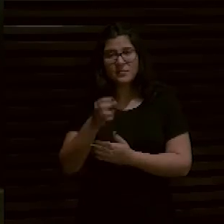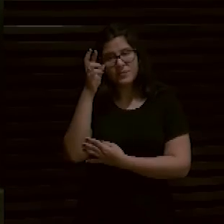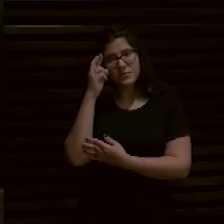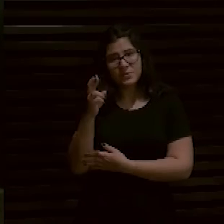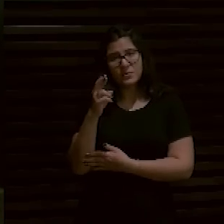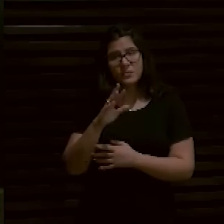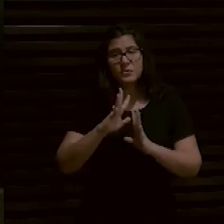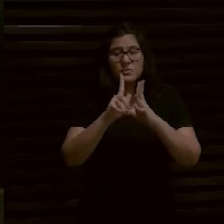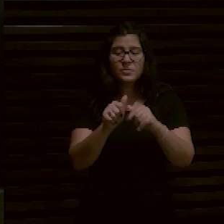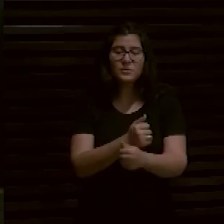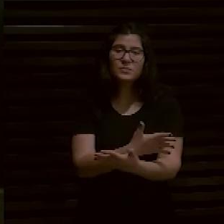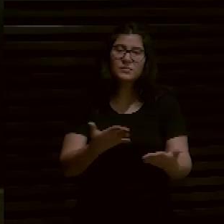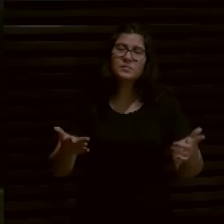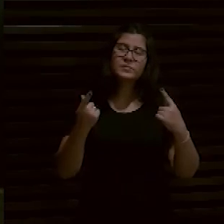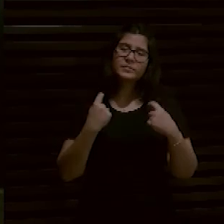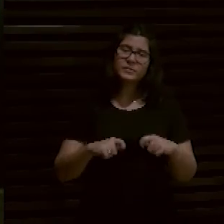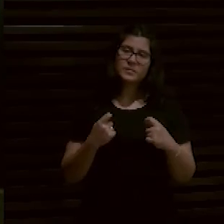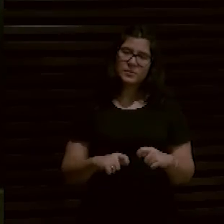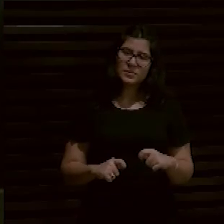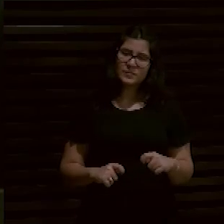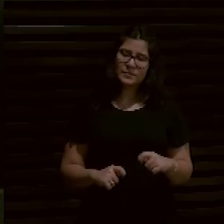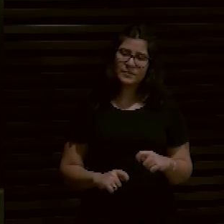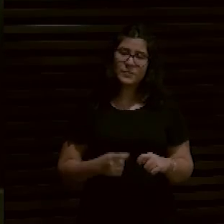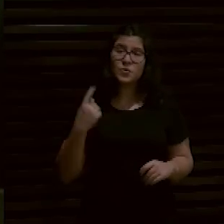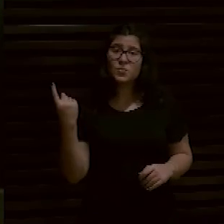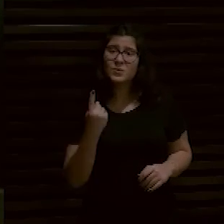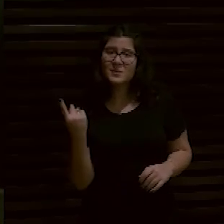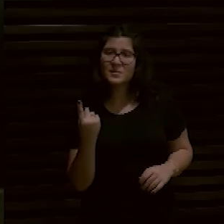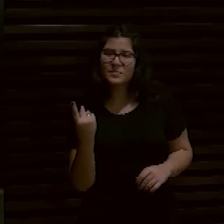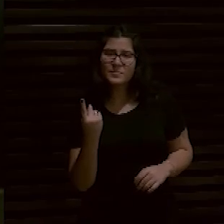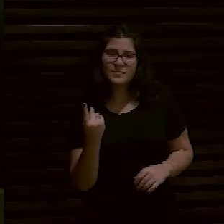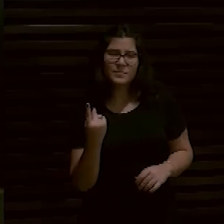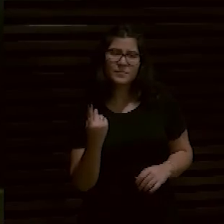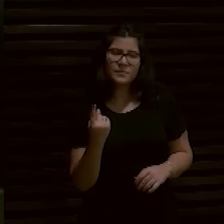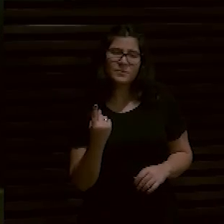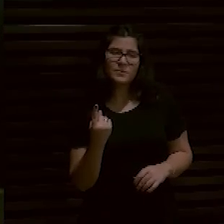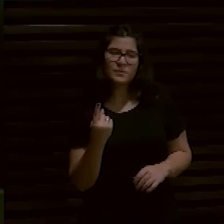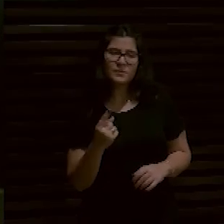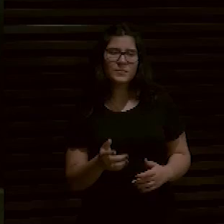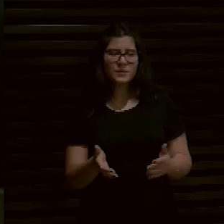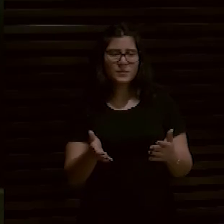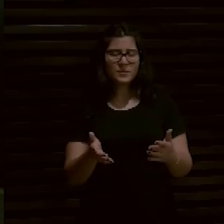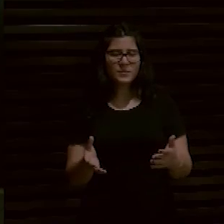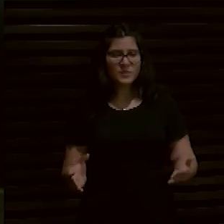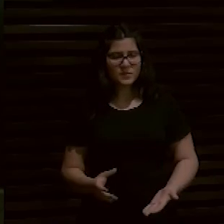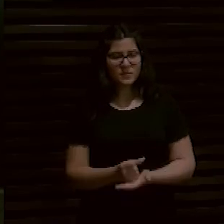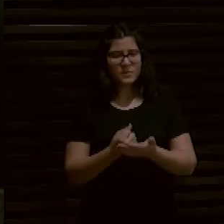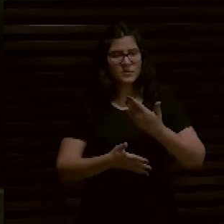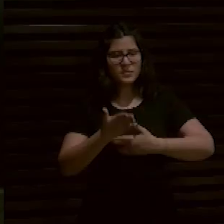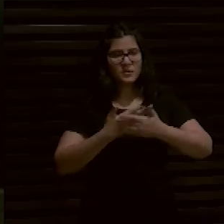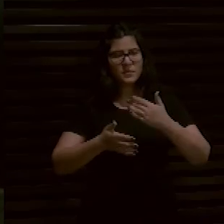Todos nós precisamos, e unicamente se dá essa cura e salvação pelo Senhor